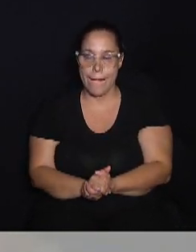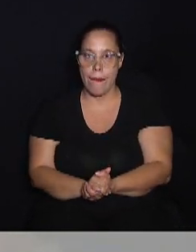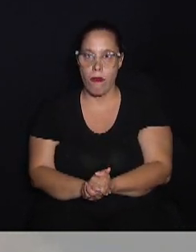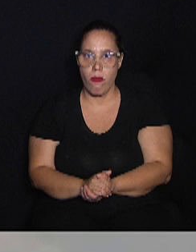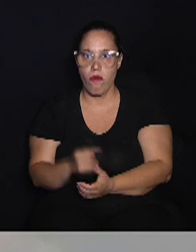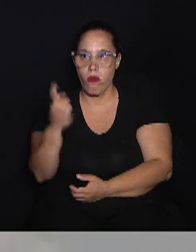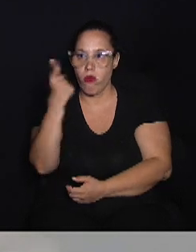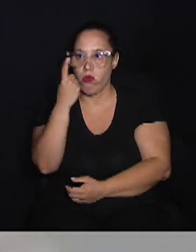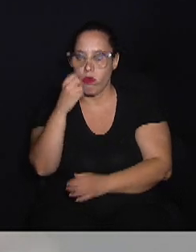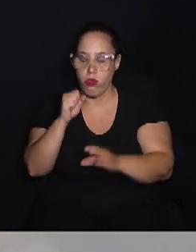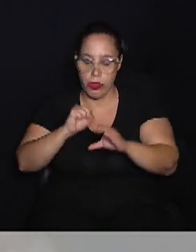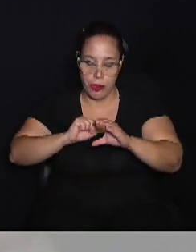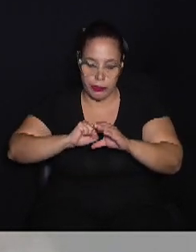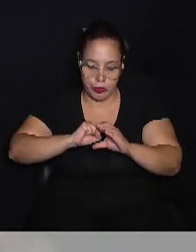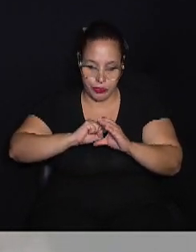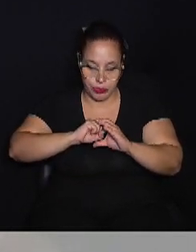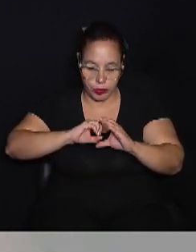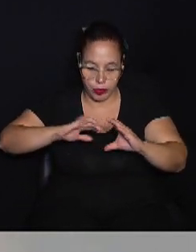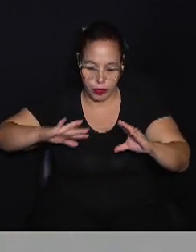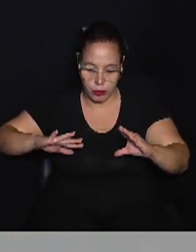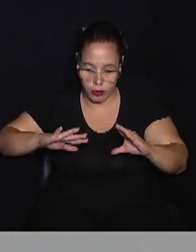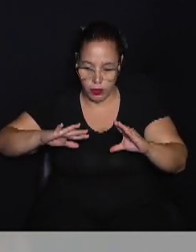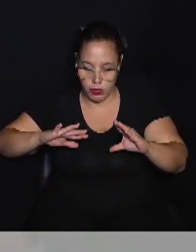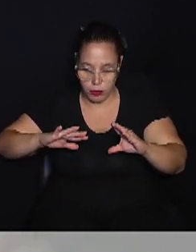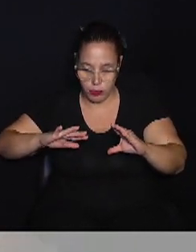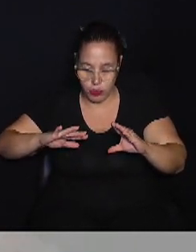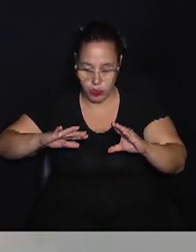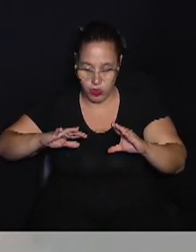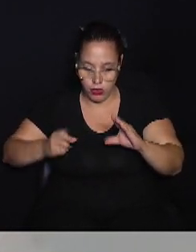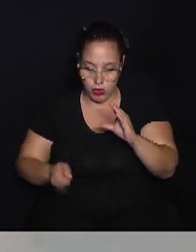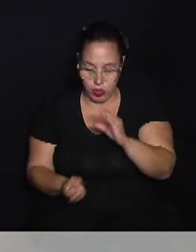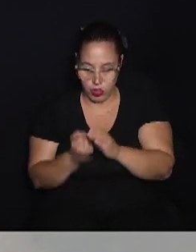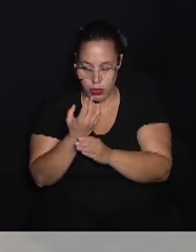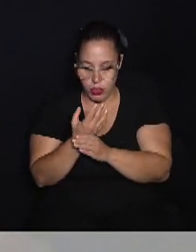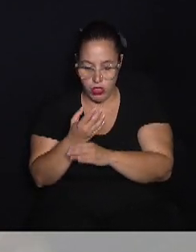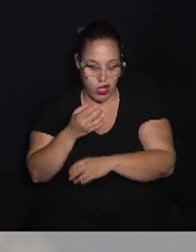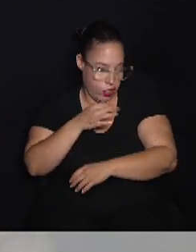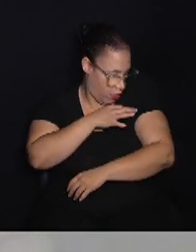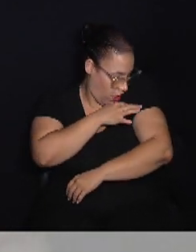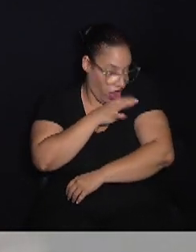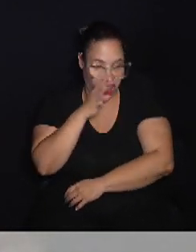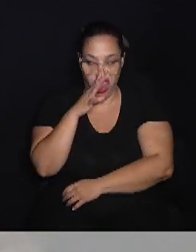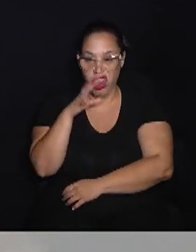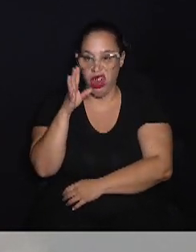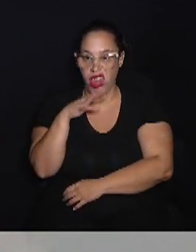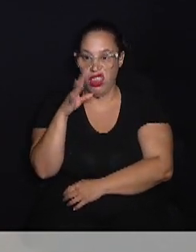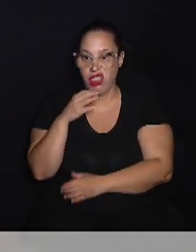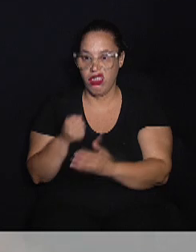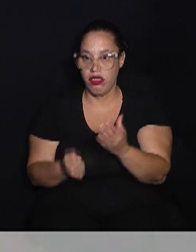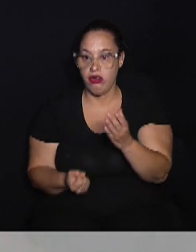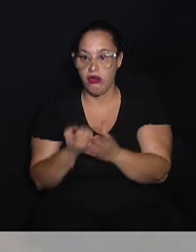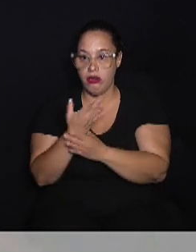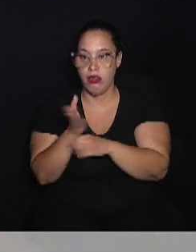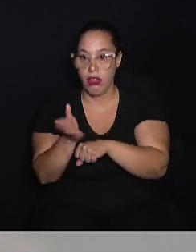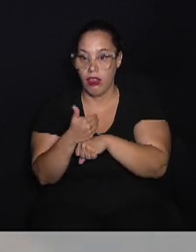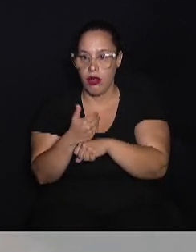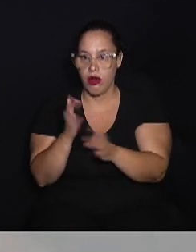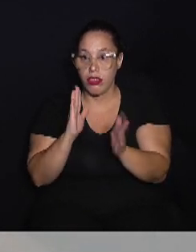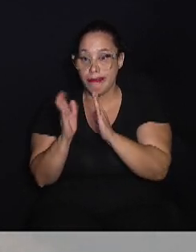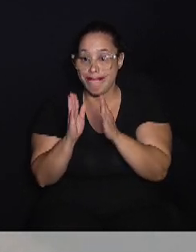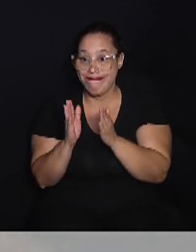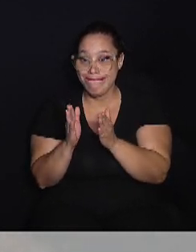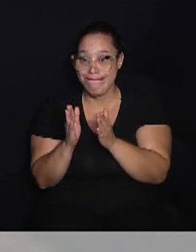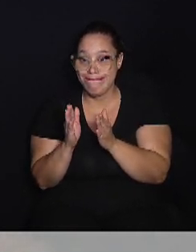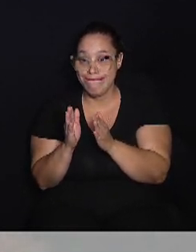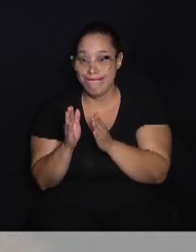uma das características da puberdade é o surgimento do odor axilar quando ele surge Antes desse período